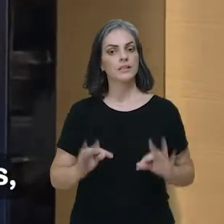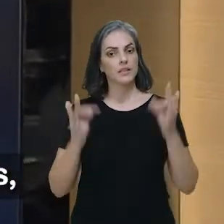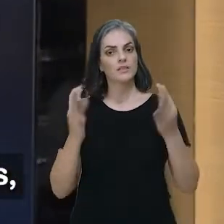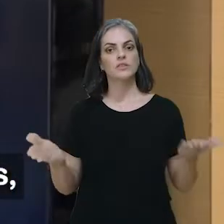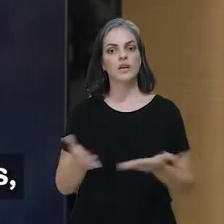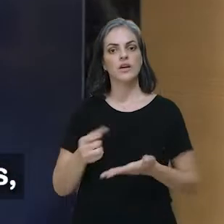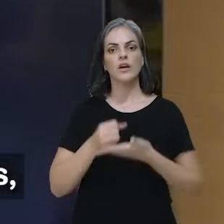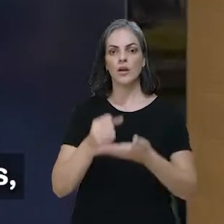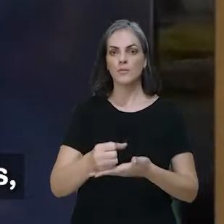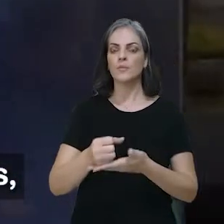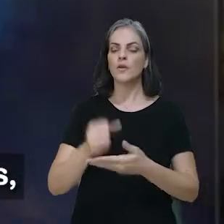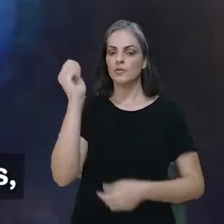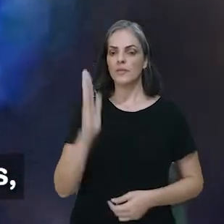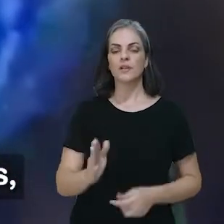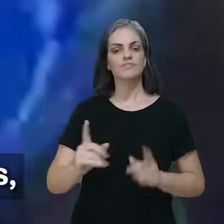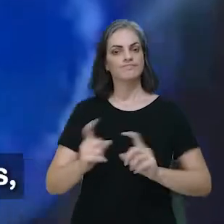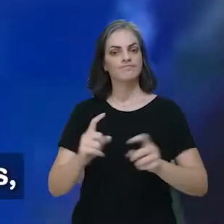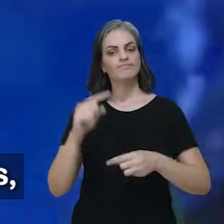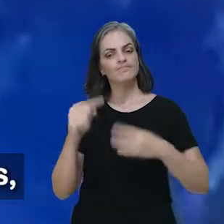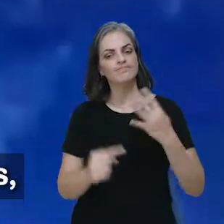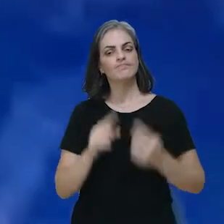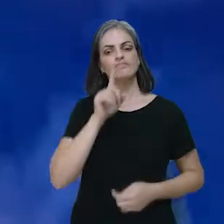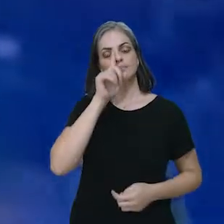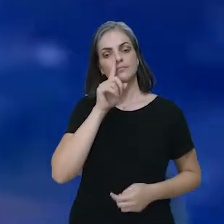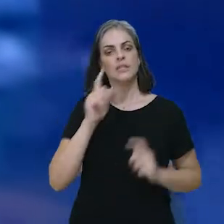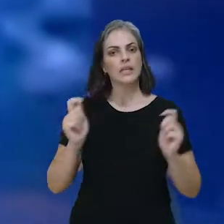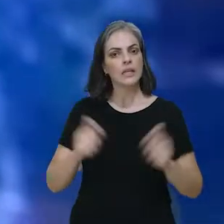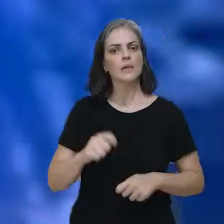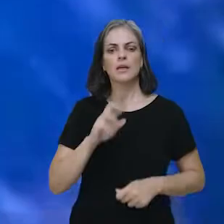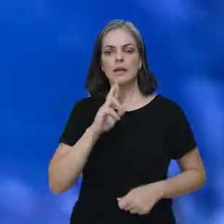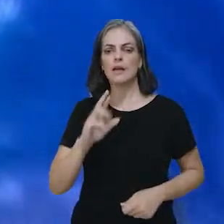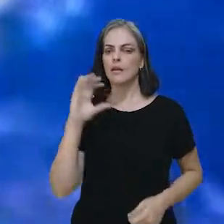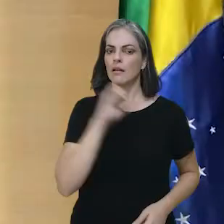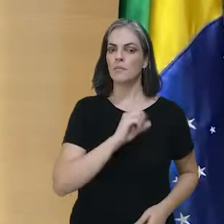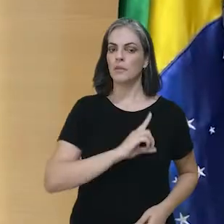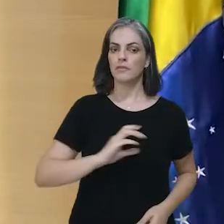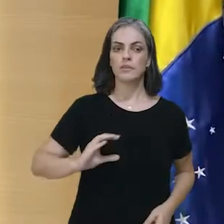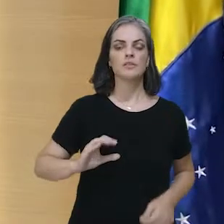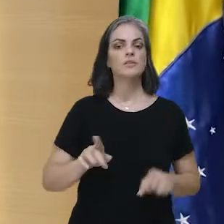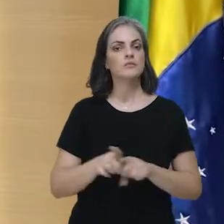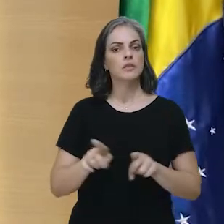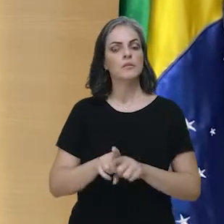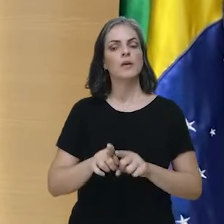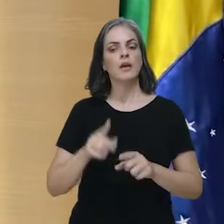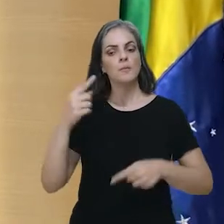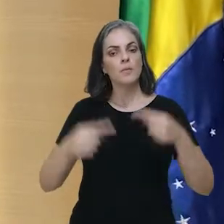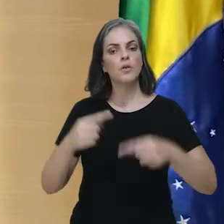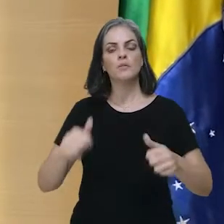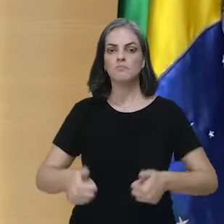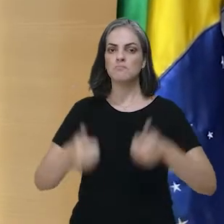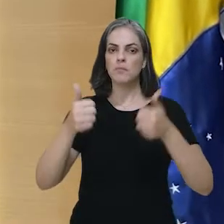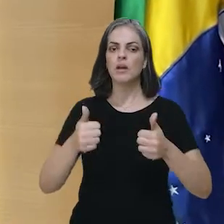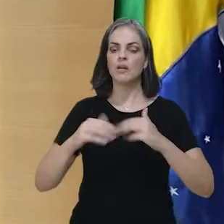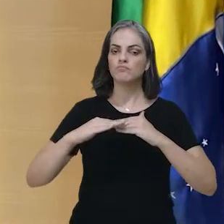E essa plataforma vem apoiar o país na gestão de vulnerabilidades, na capacidade de resposta da defesa civil, em aplicação